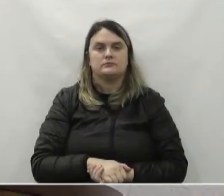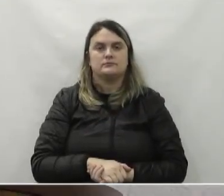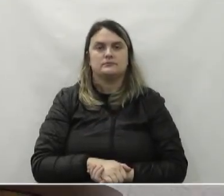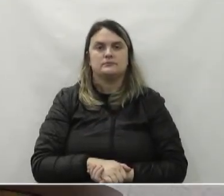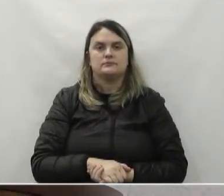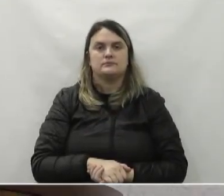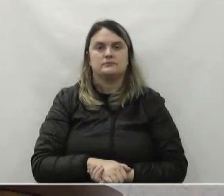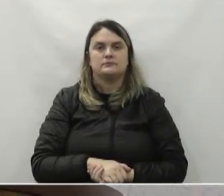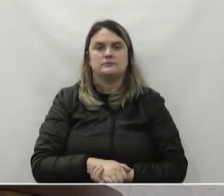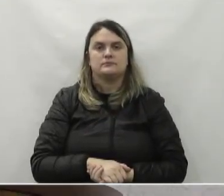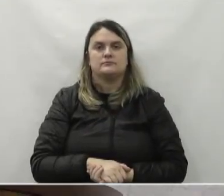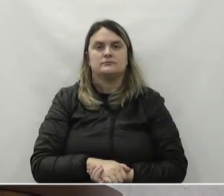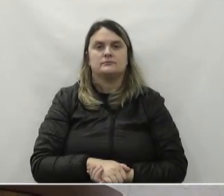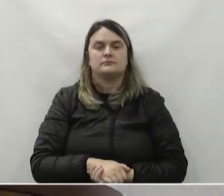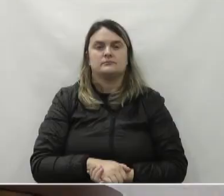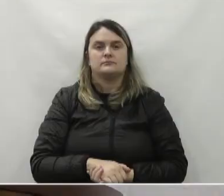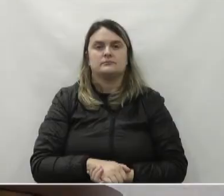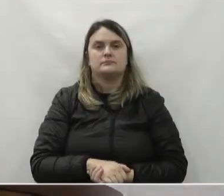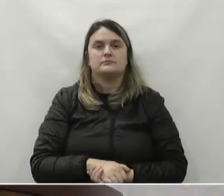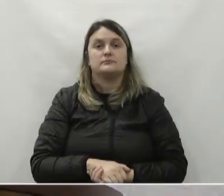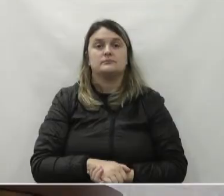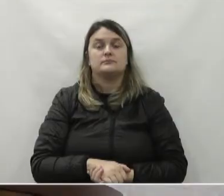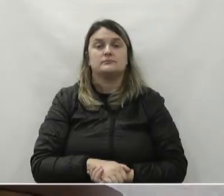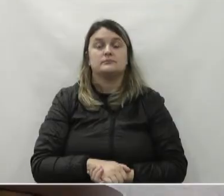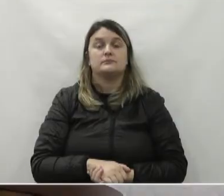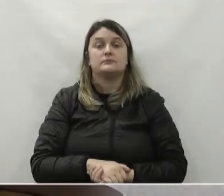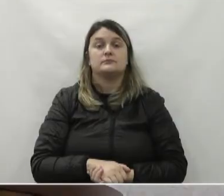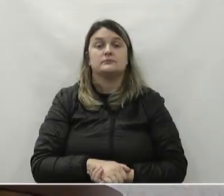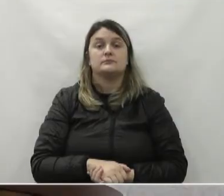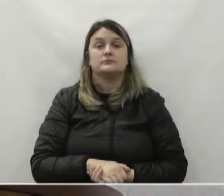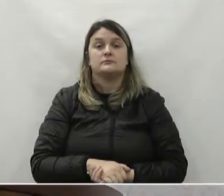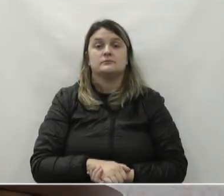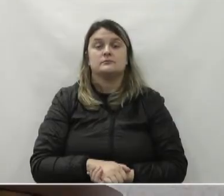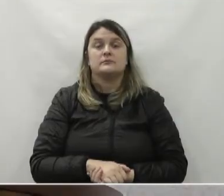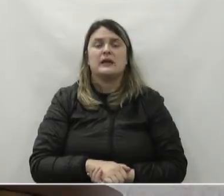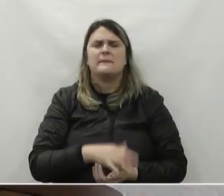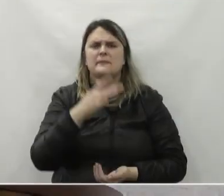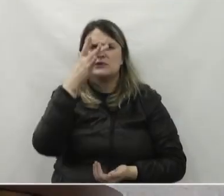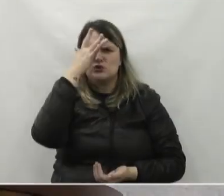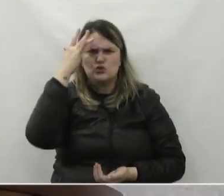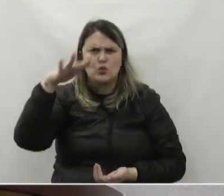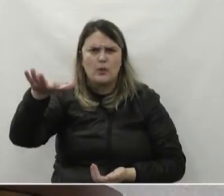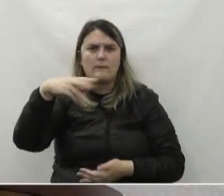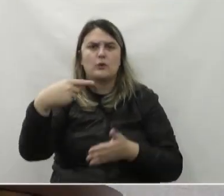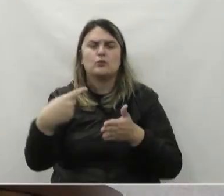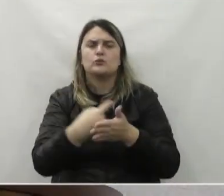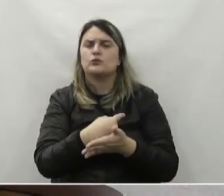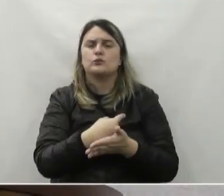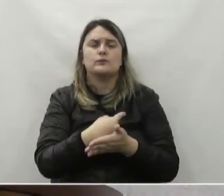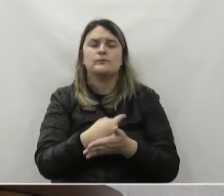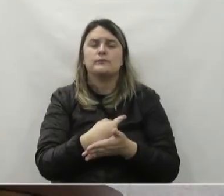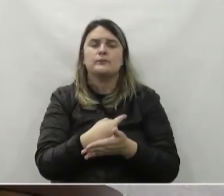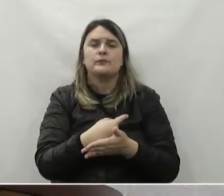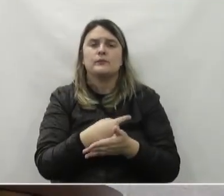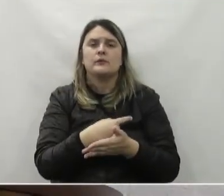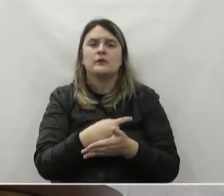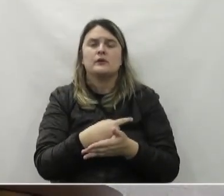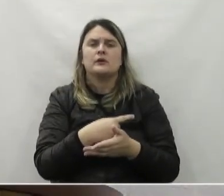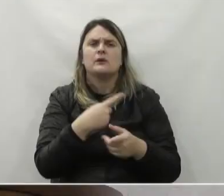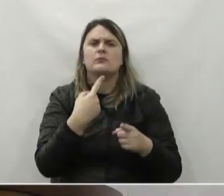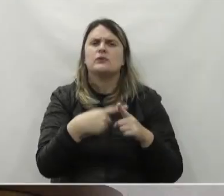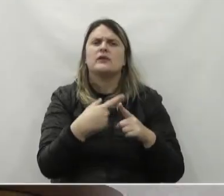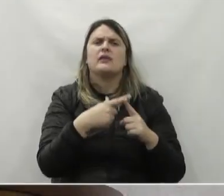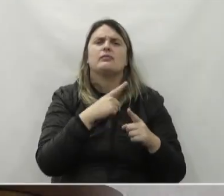da iluminação pública do município. Também questionaram a respeito de alguns